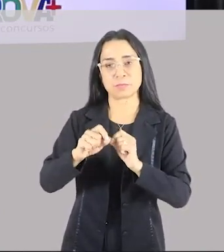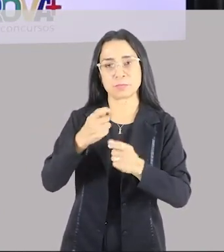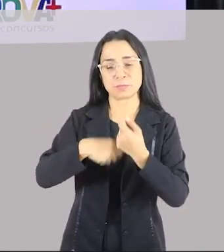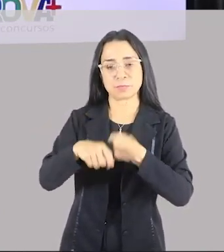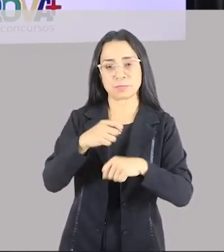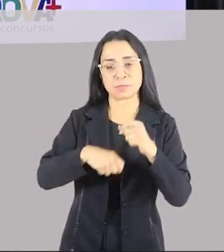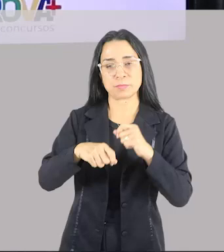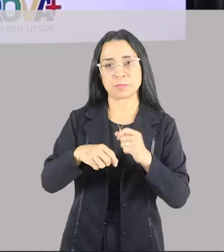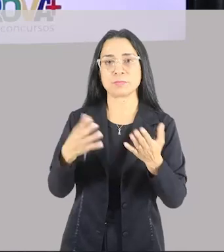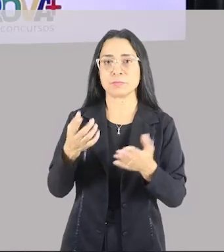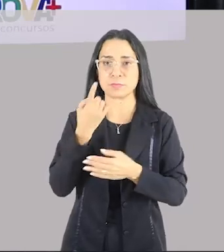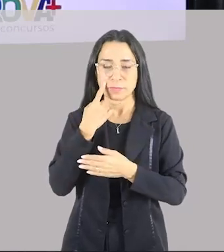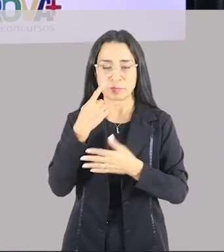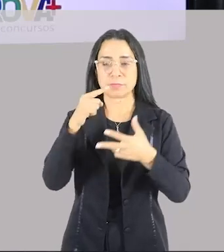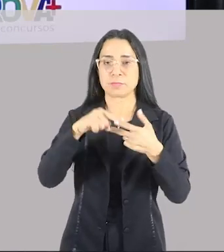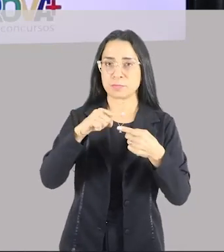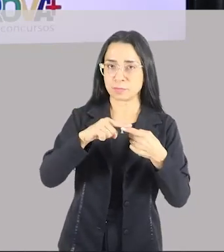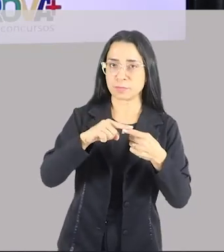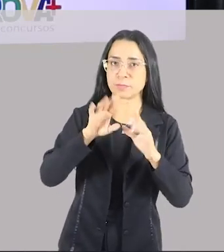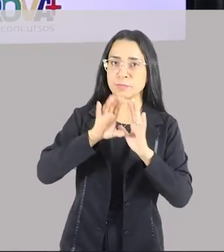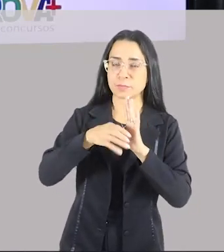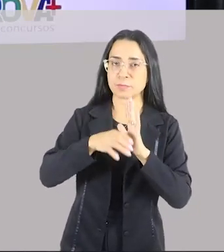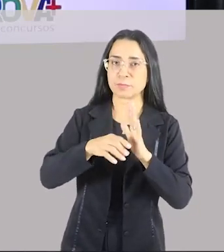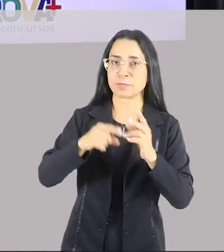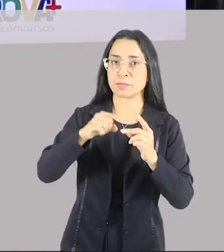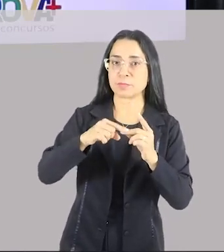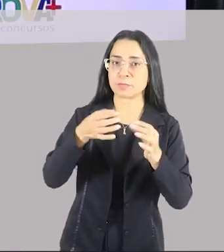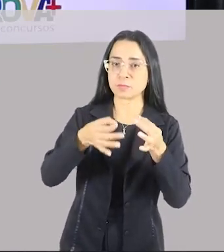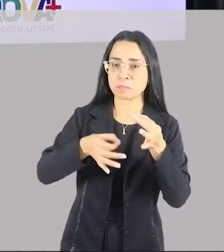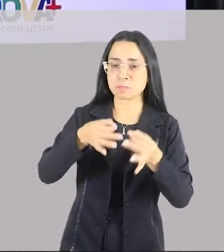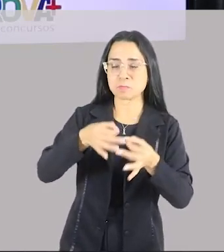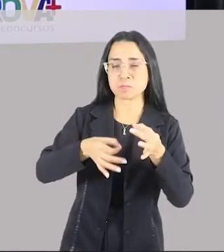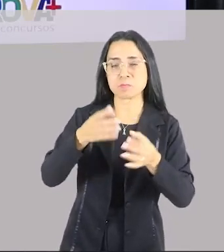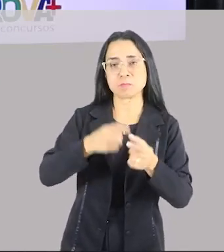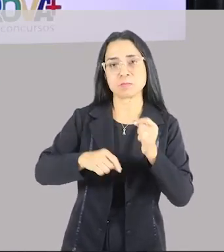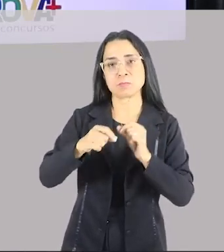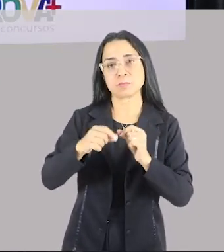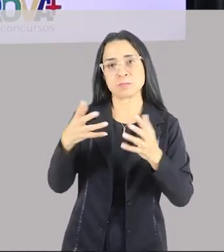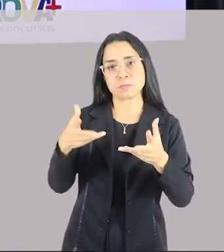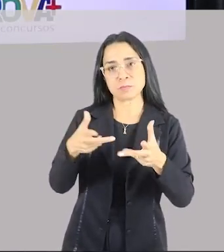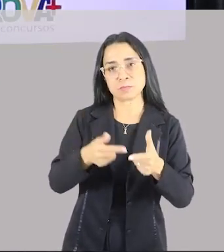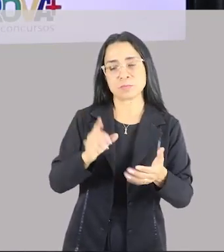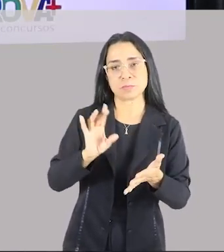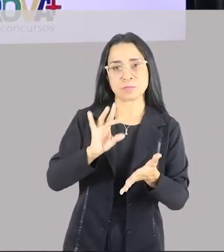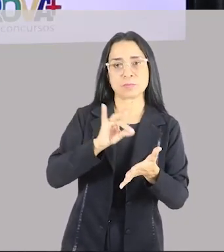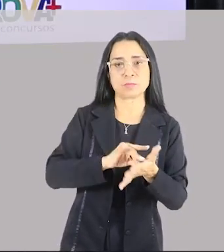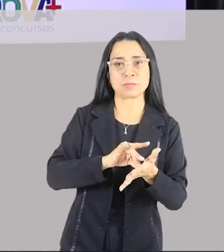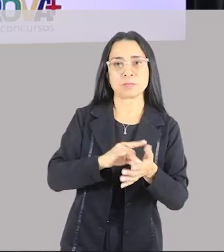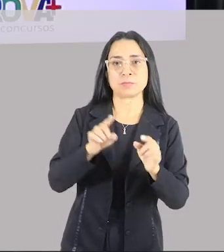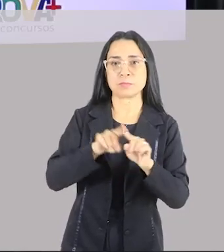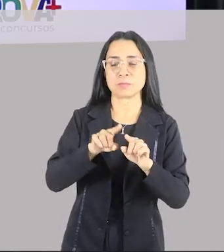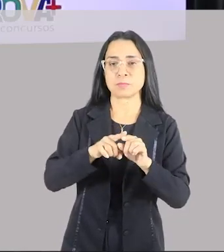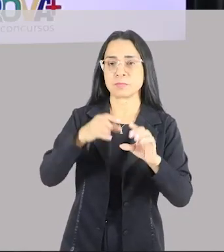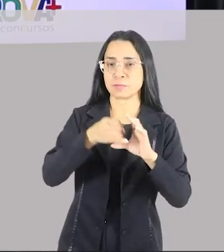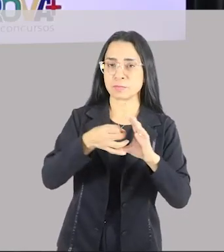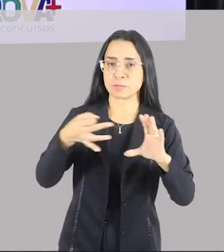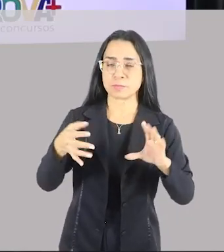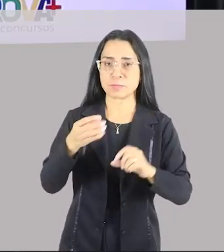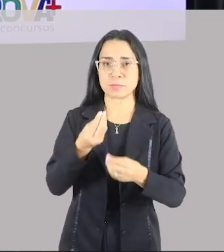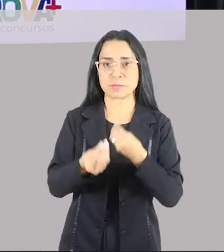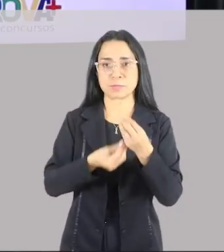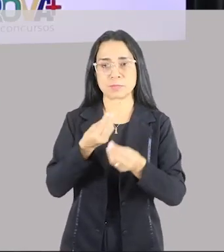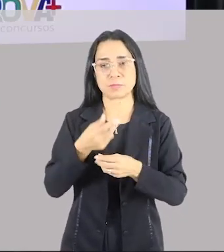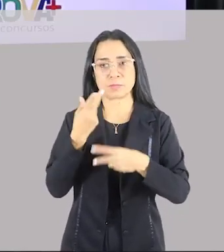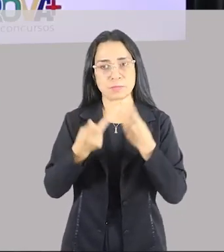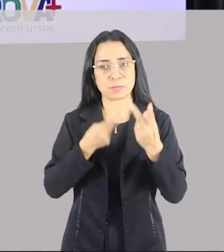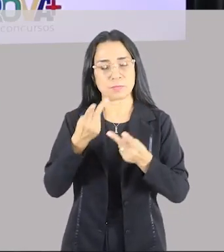conceito, os planos da perfeição, da eficácia, da validade. Falamos sobre as características, ou como a gente fala aqui,